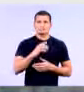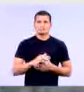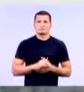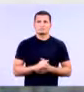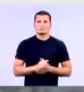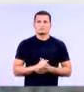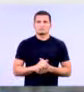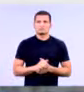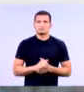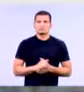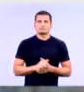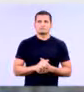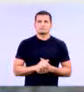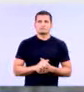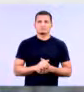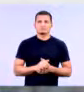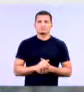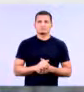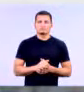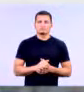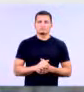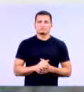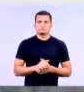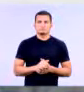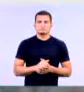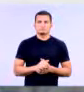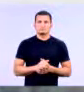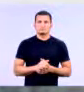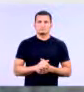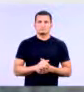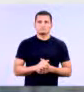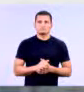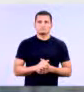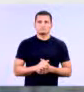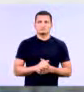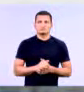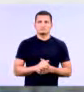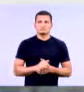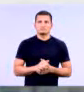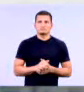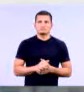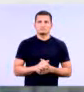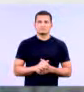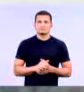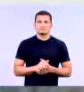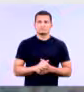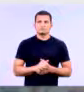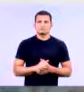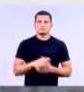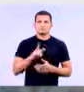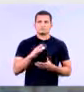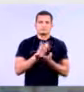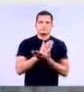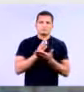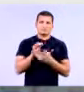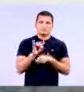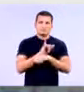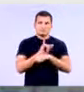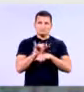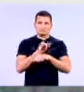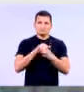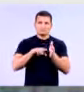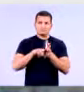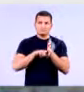os arquivos em Word que contenham a palavra meio ambiente. Essas aqui são algumas técnicas de